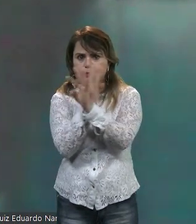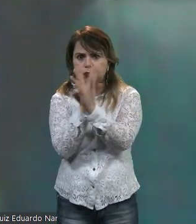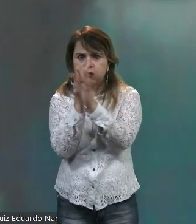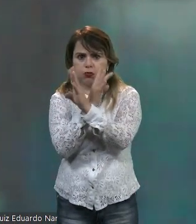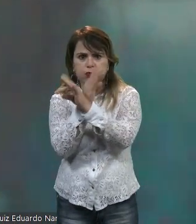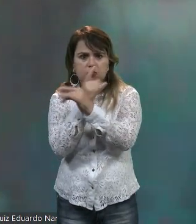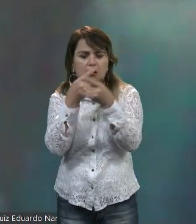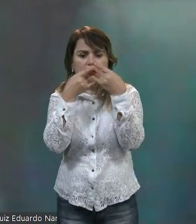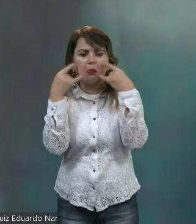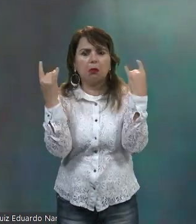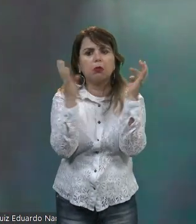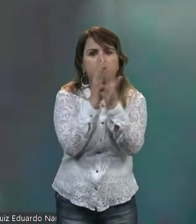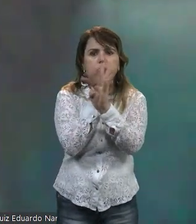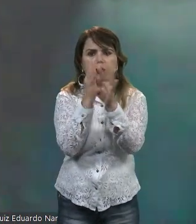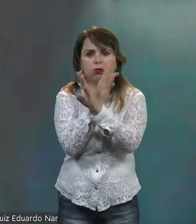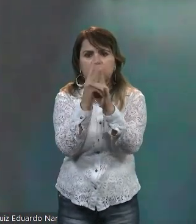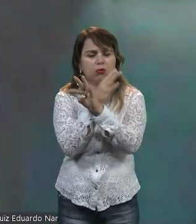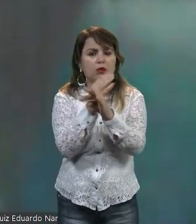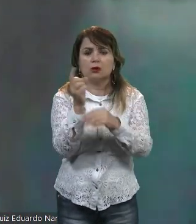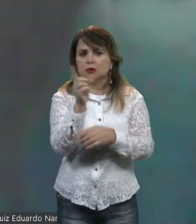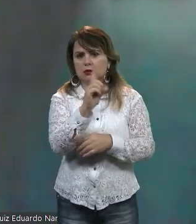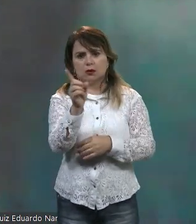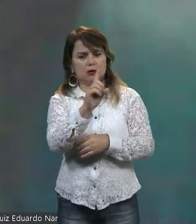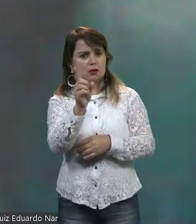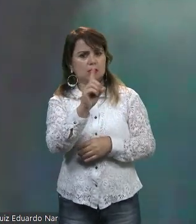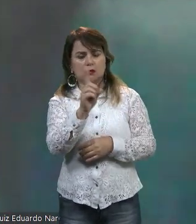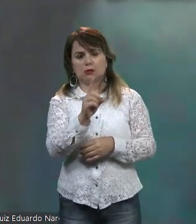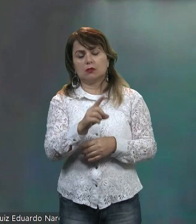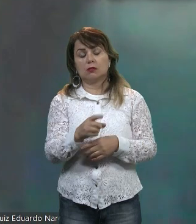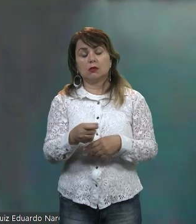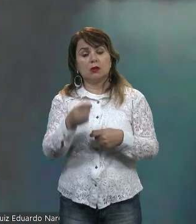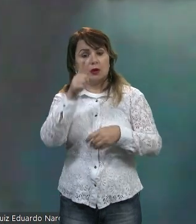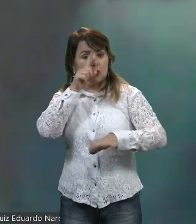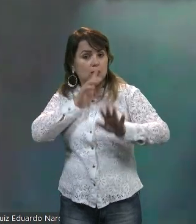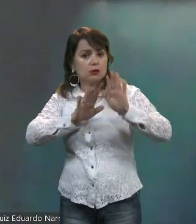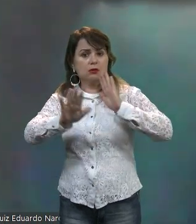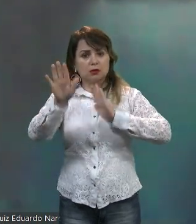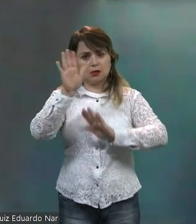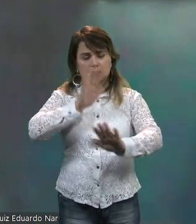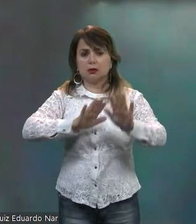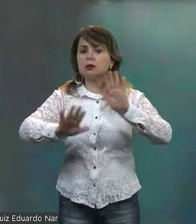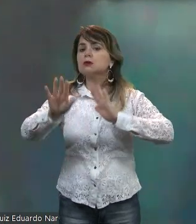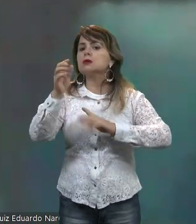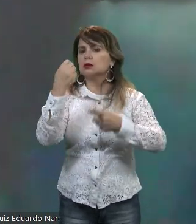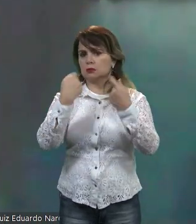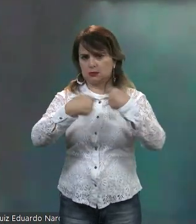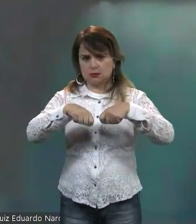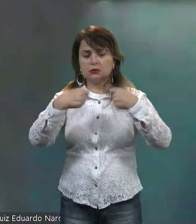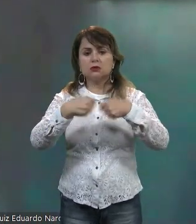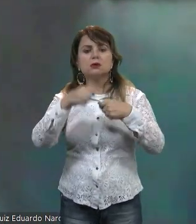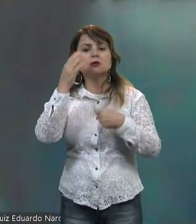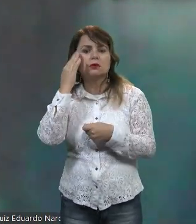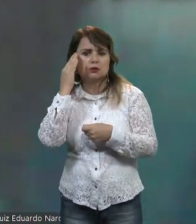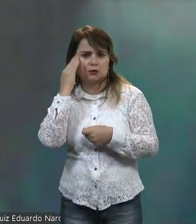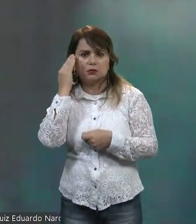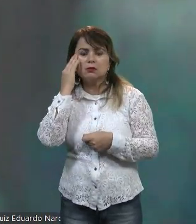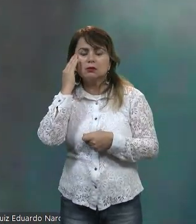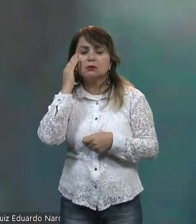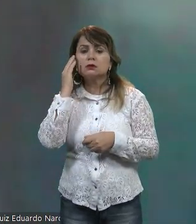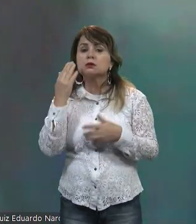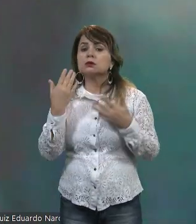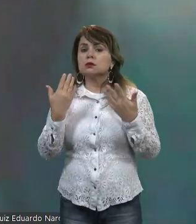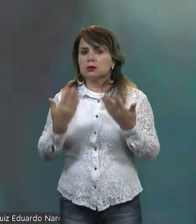agora vale tudo. Não estou dizendo que ninguém vá fazer isso, mas é necessário que tenha compreensão disso.